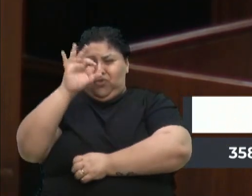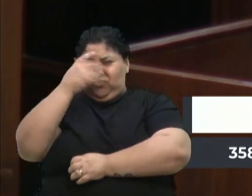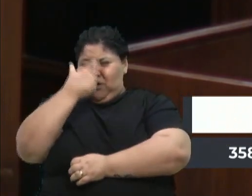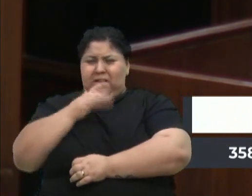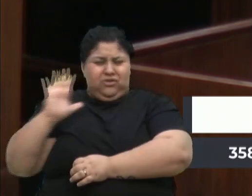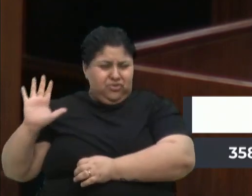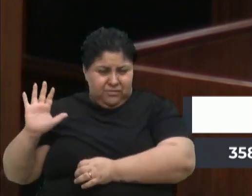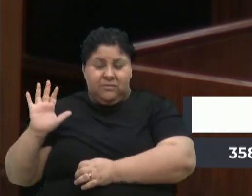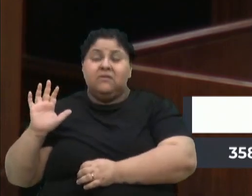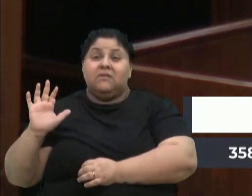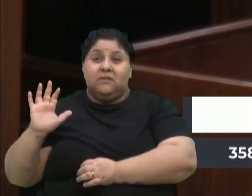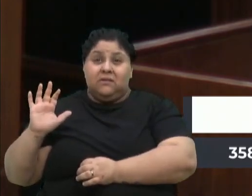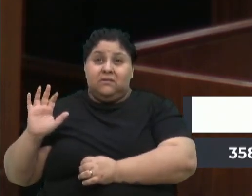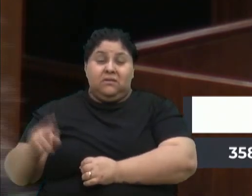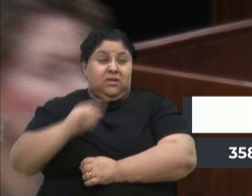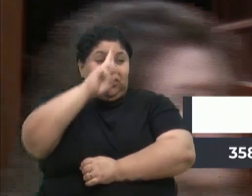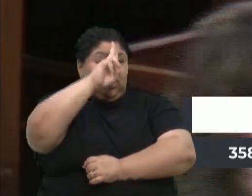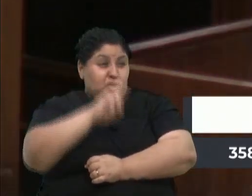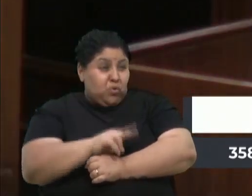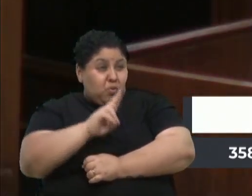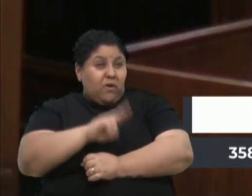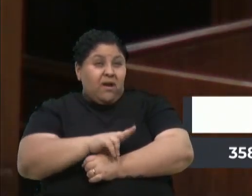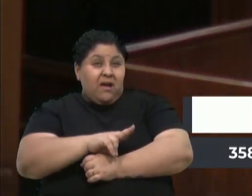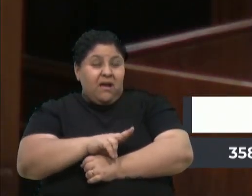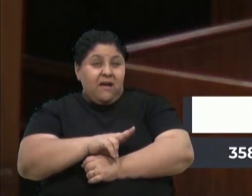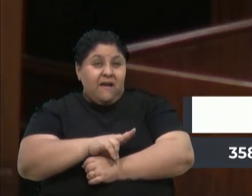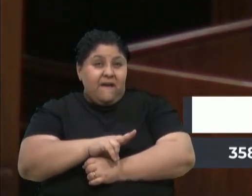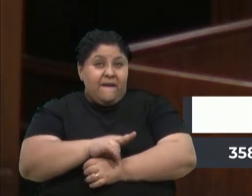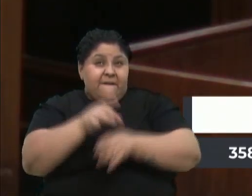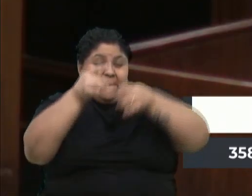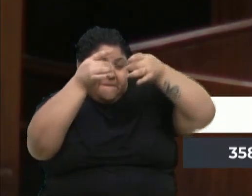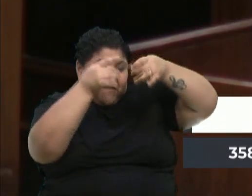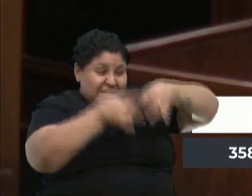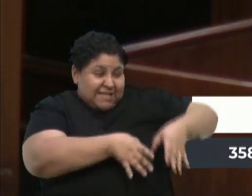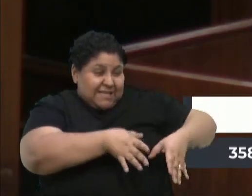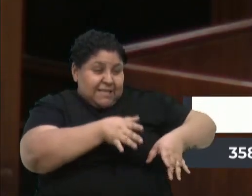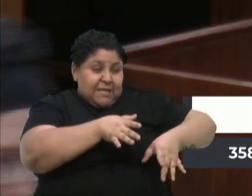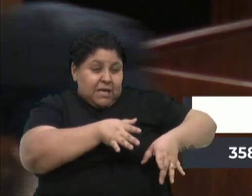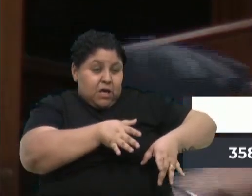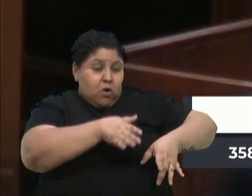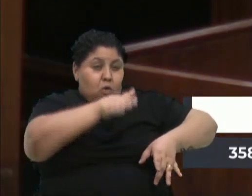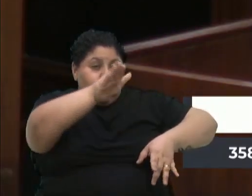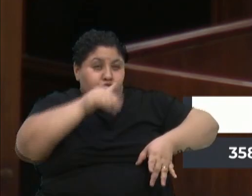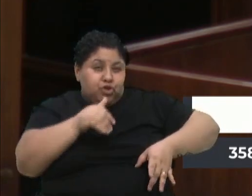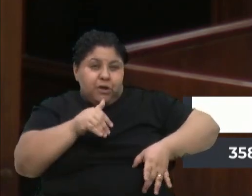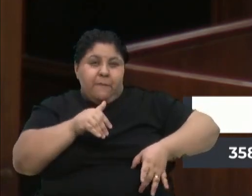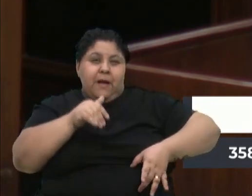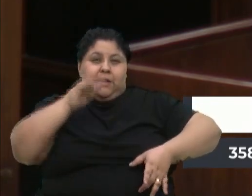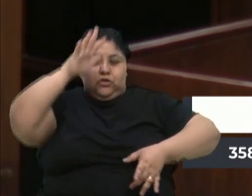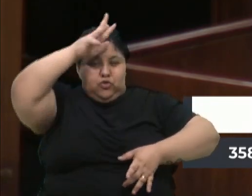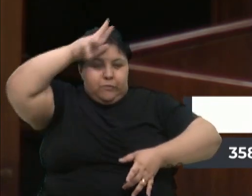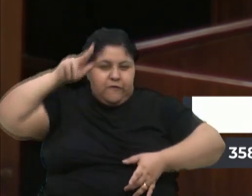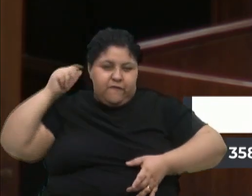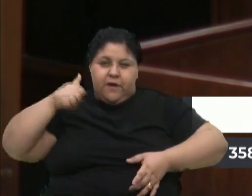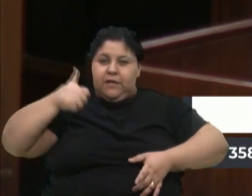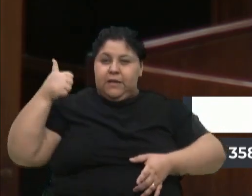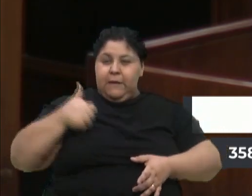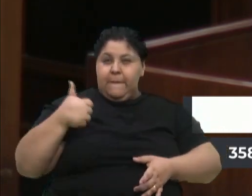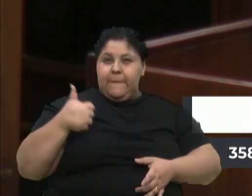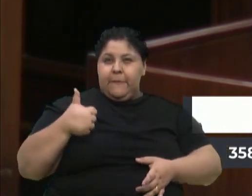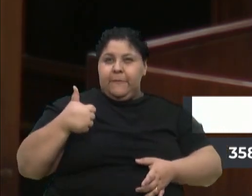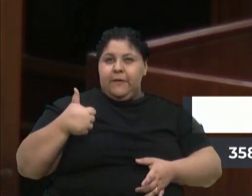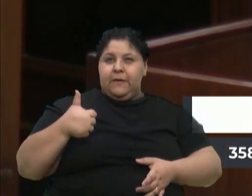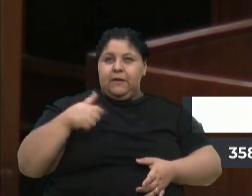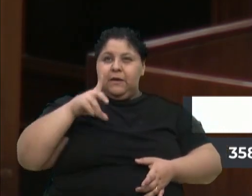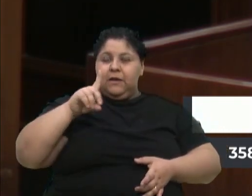Fui CC, nunca deixei de atender uma convocação do prefeito, da primeira-dama, do meu secretário, porque